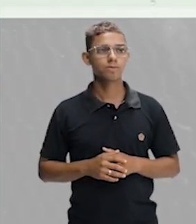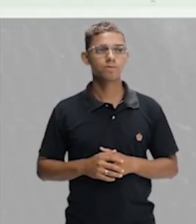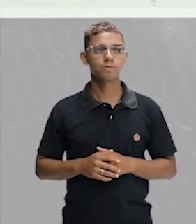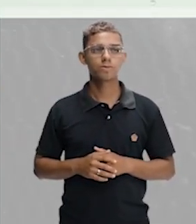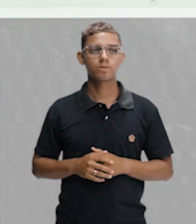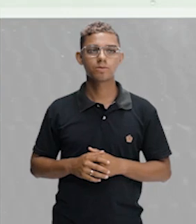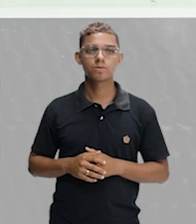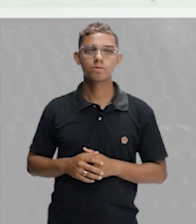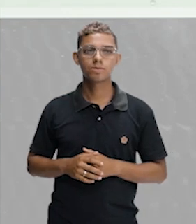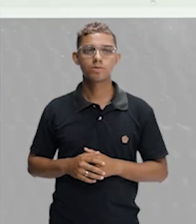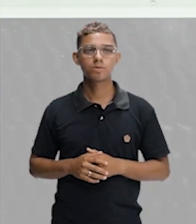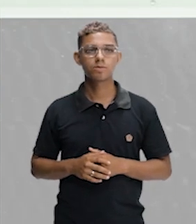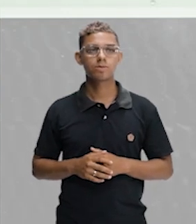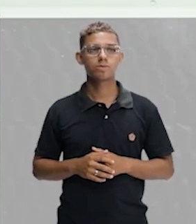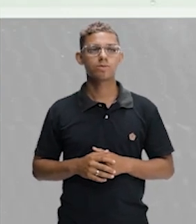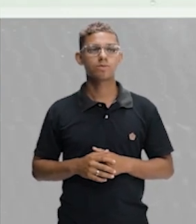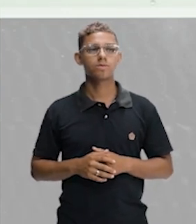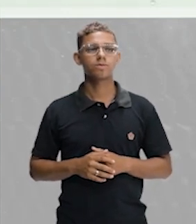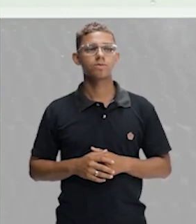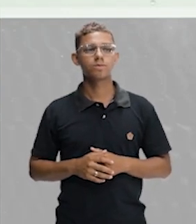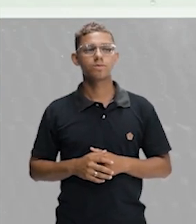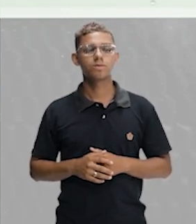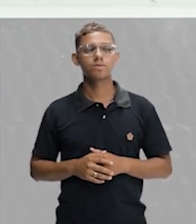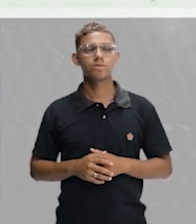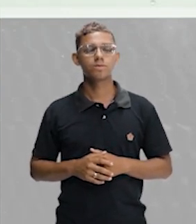ó Y = MX